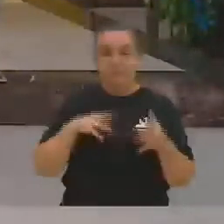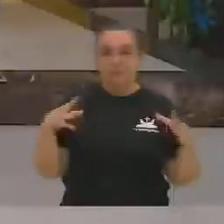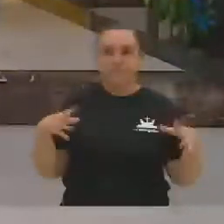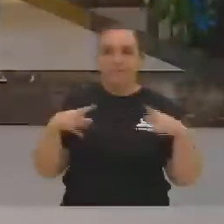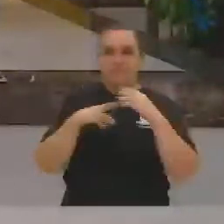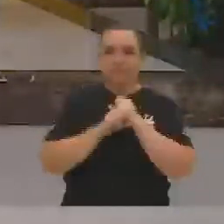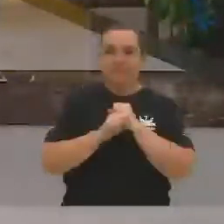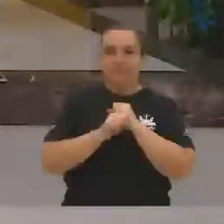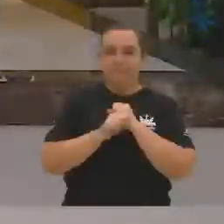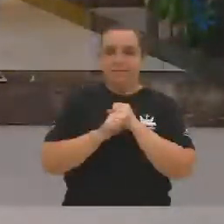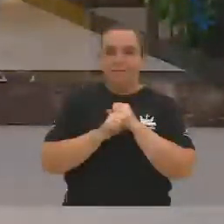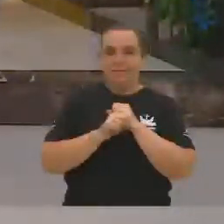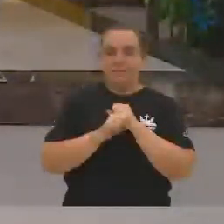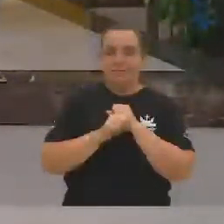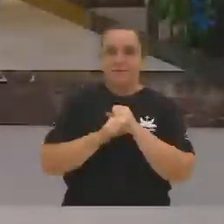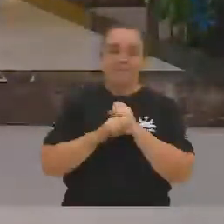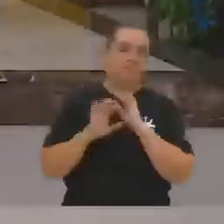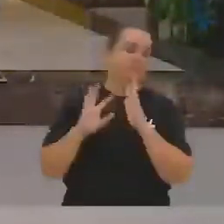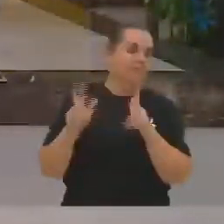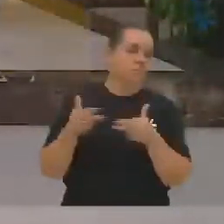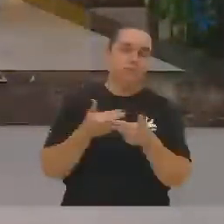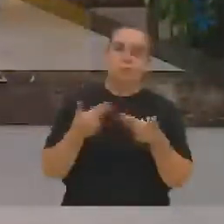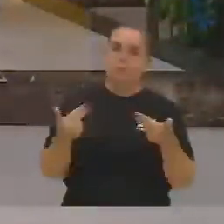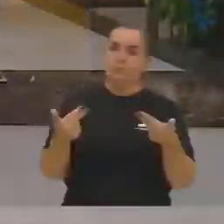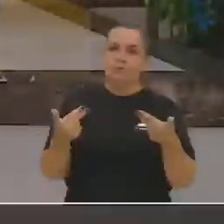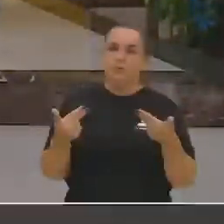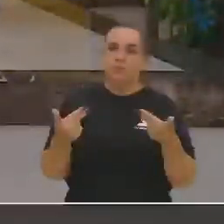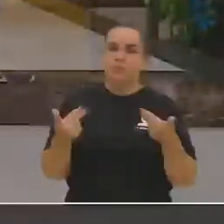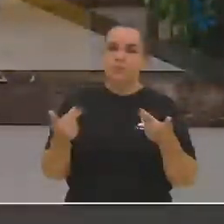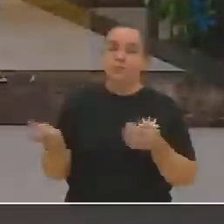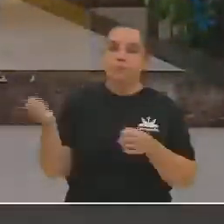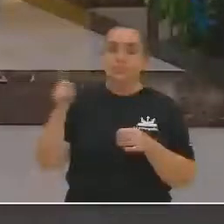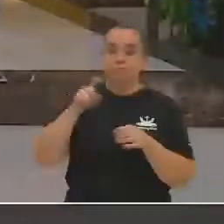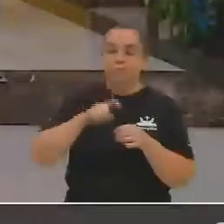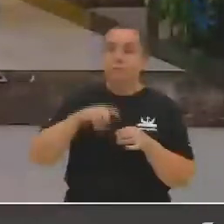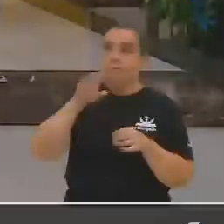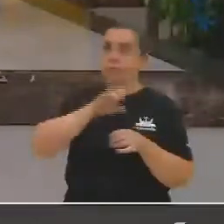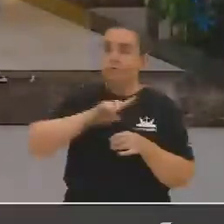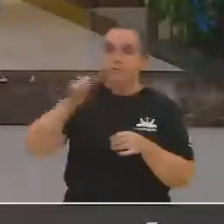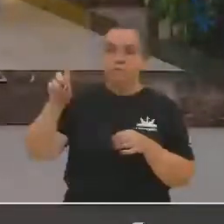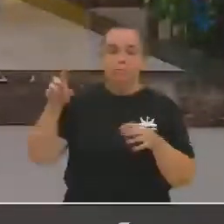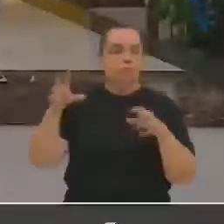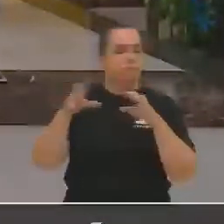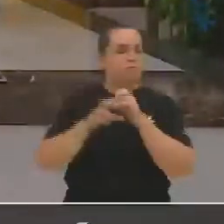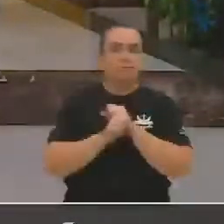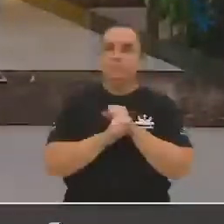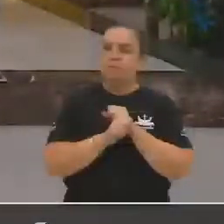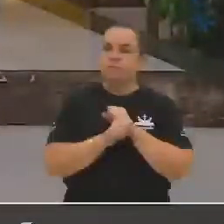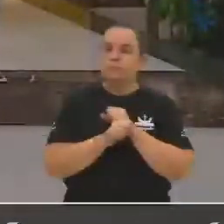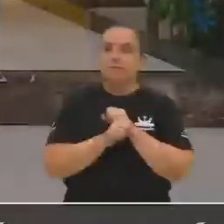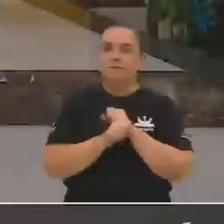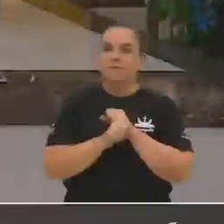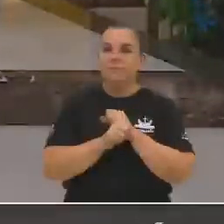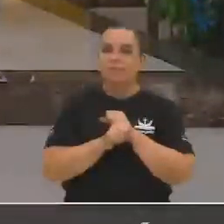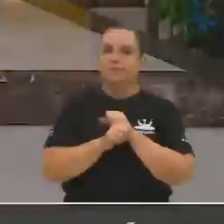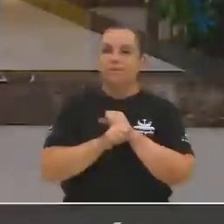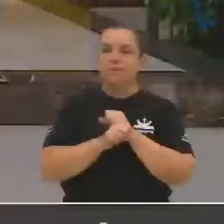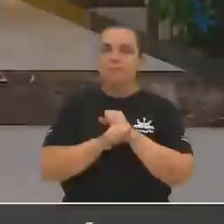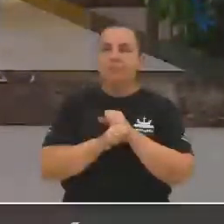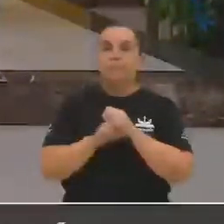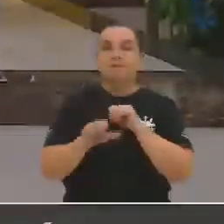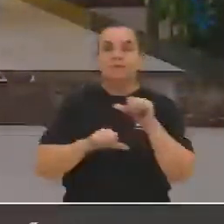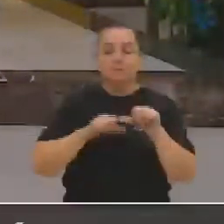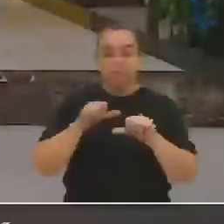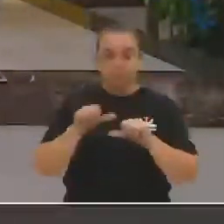completa de tudo. A volta para Deus plenamente. Para trocarmos